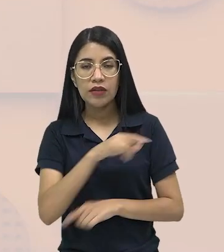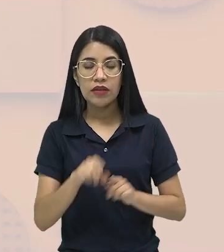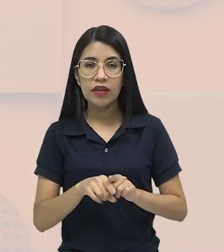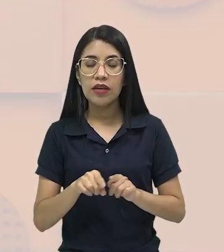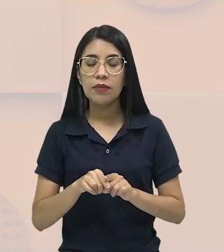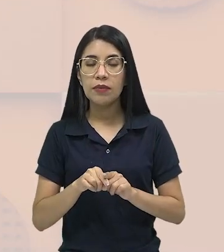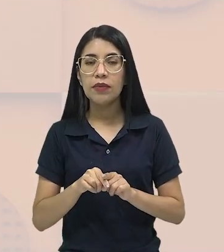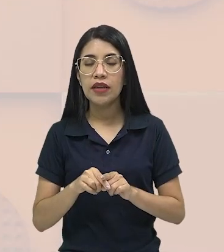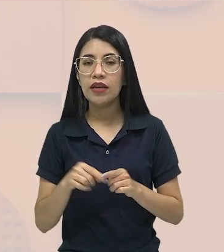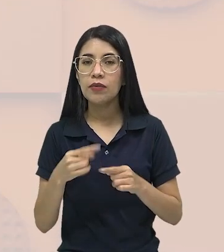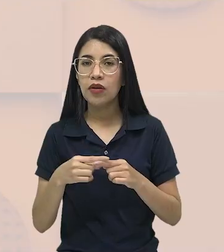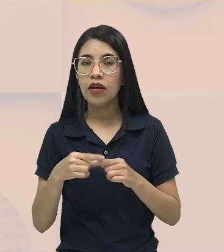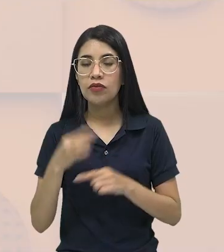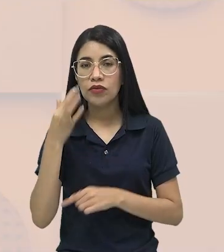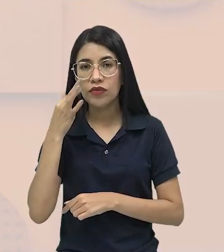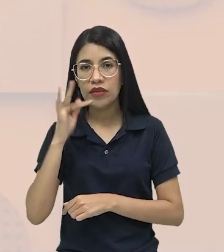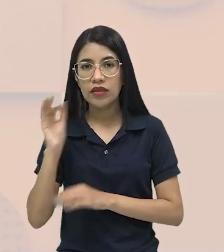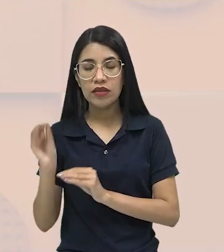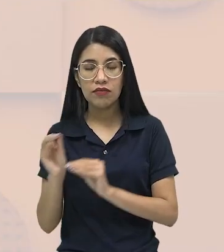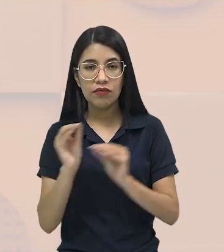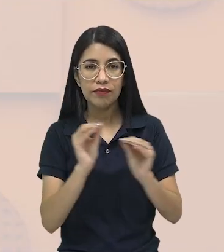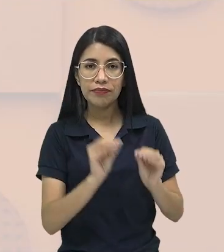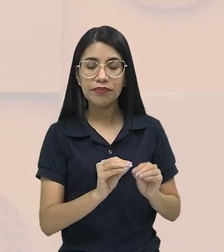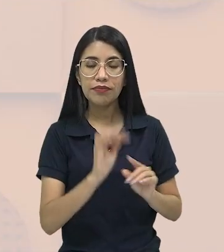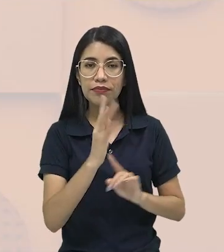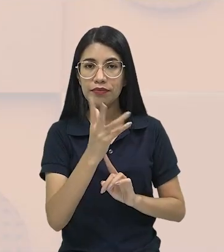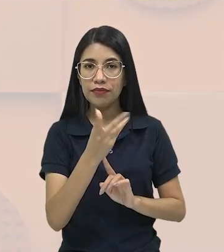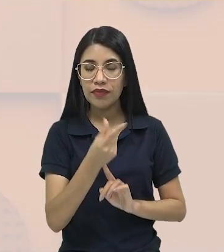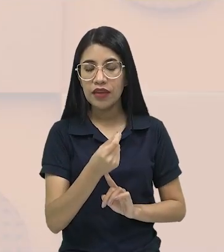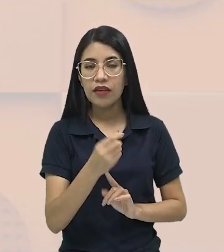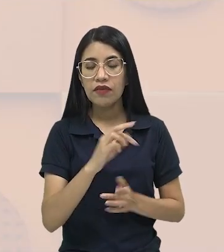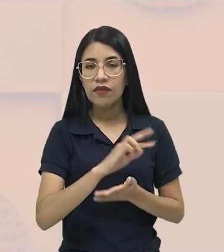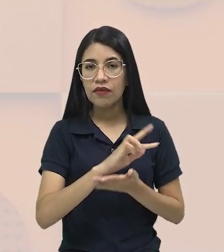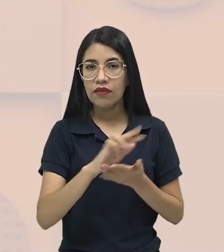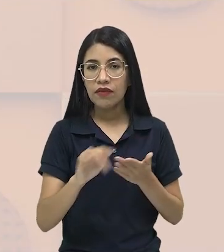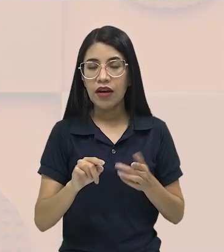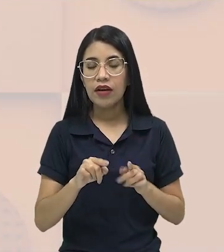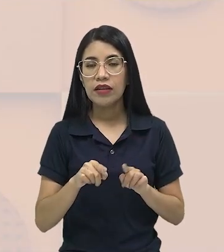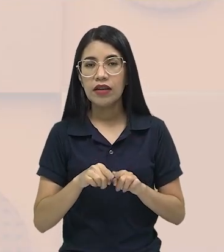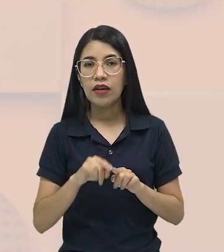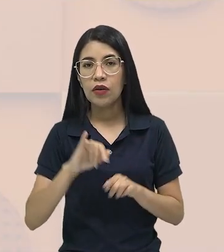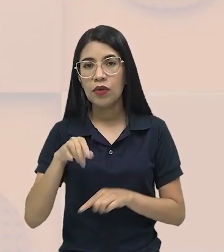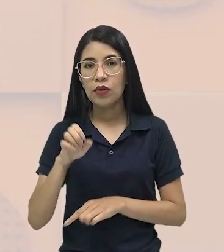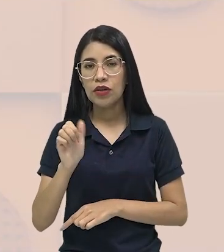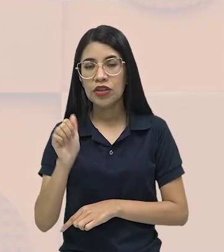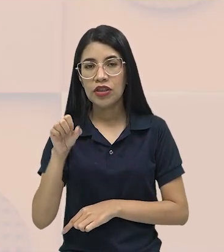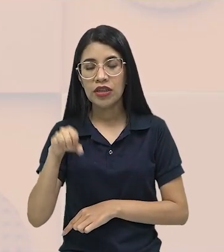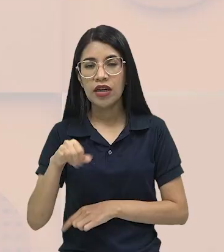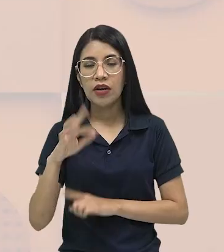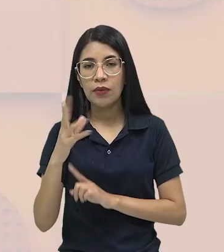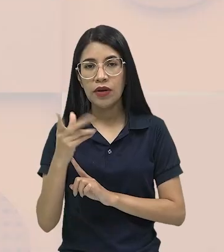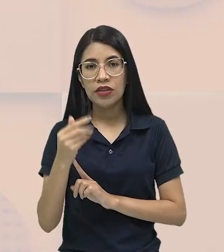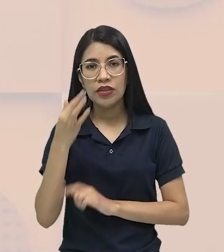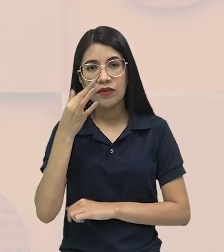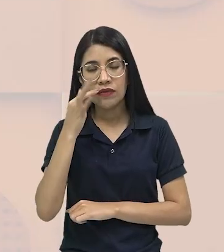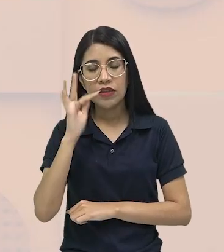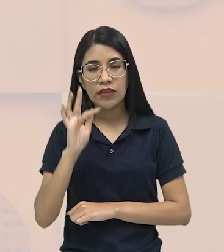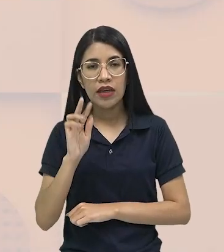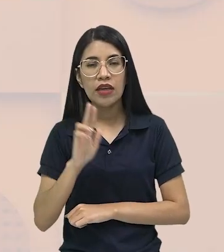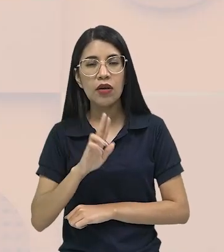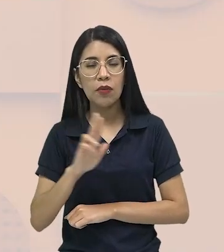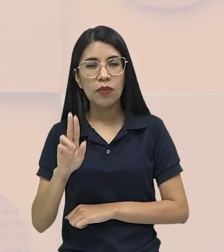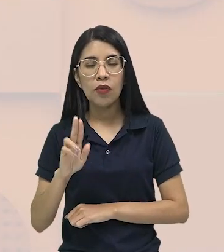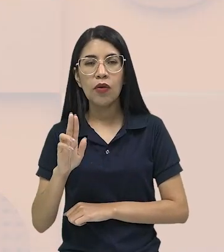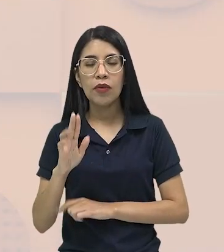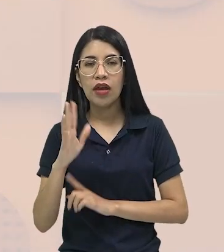dessa missão francesa. Dentre os artistas que ele vai trazer, a gente dá um destaque aí ao Jean-Baptiste Debré, né, que é um nome